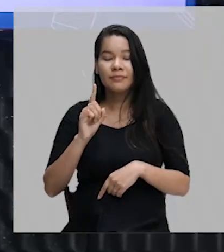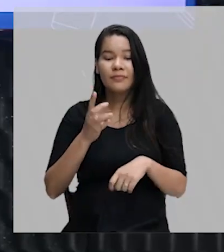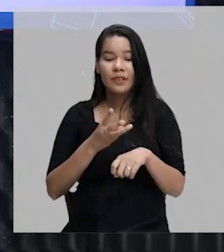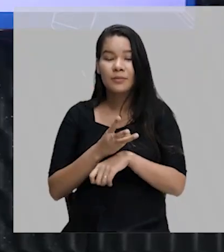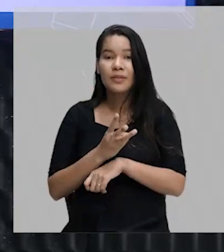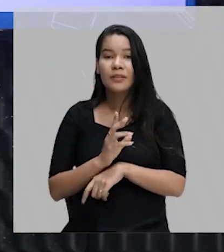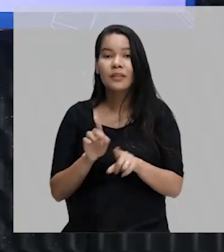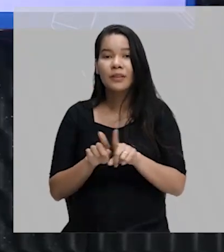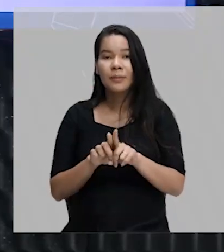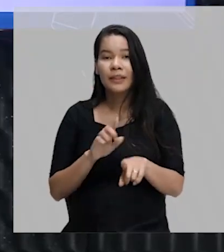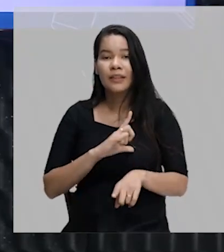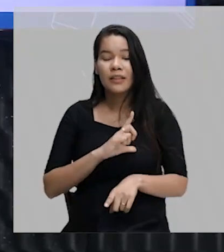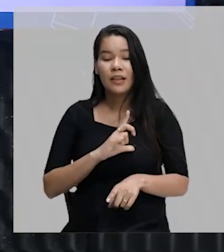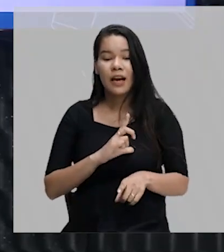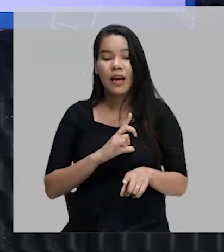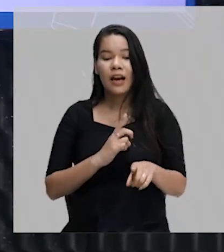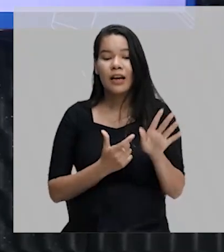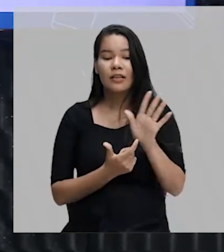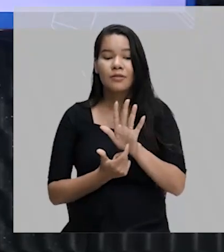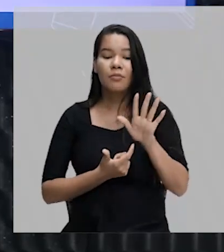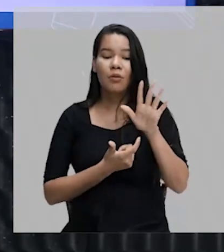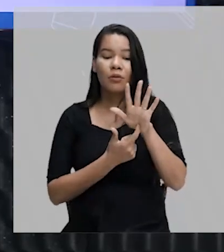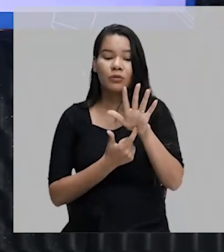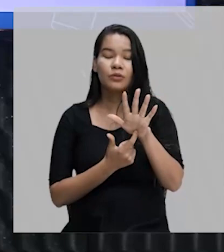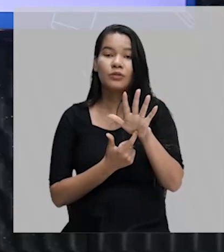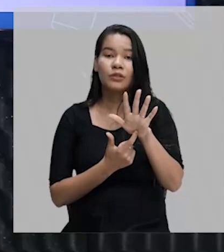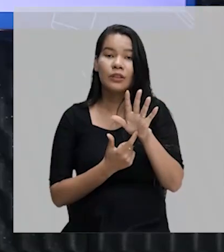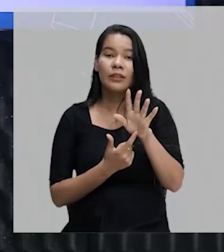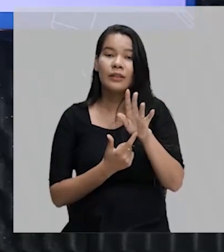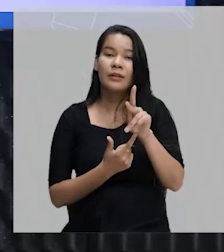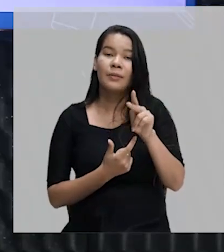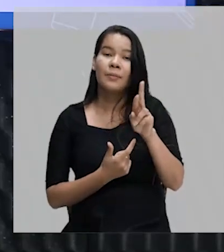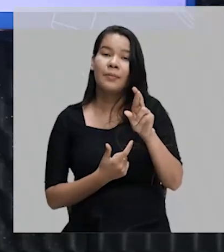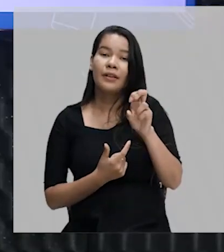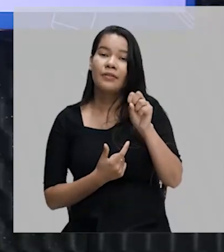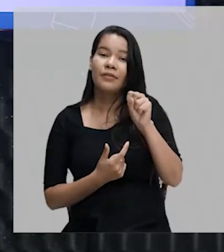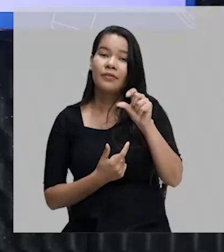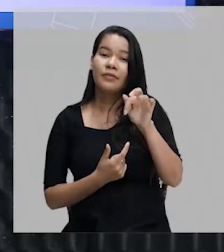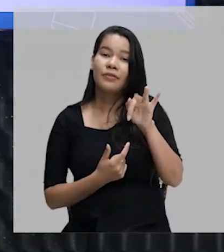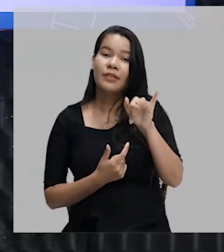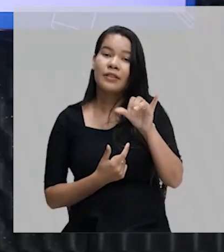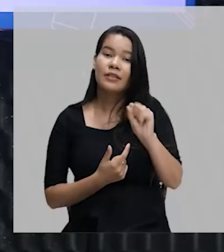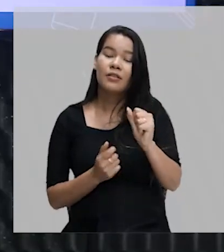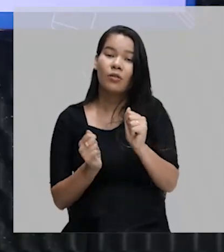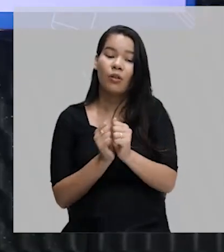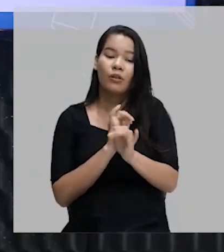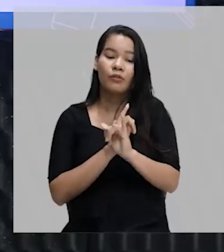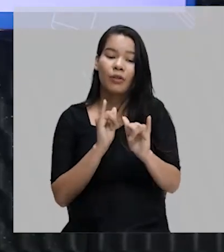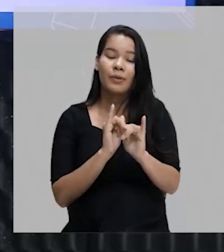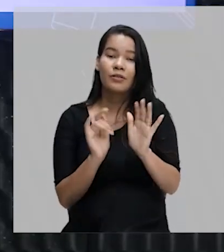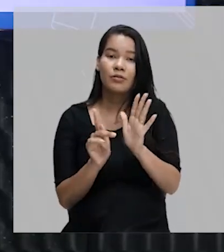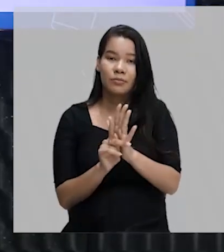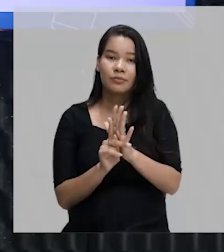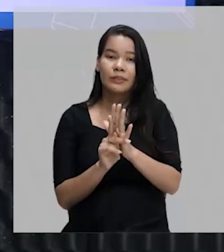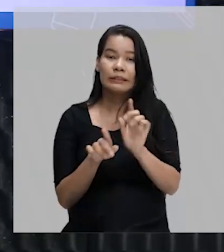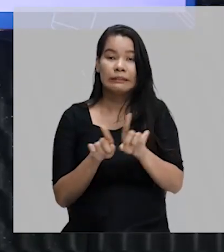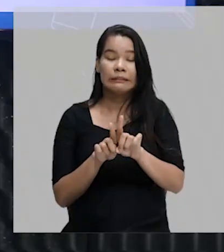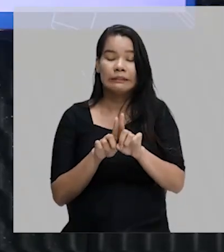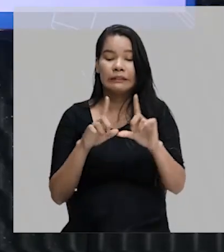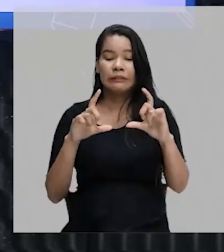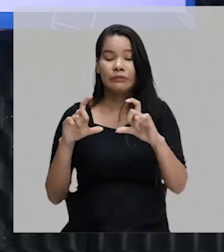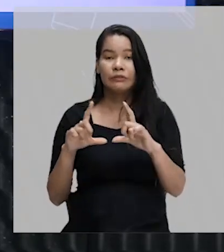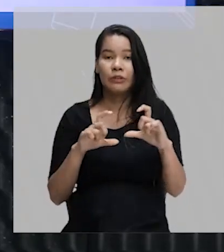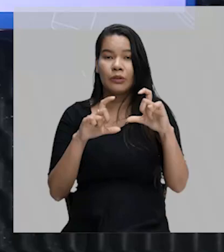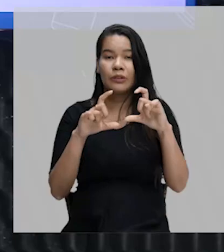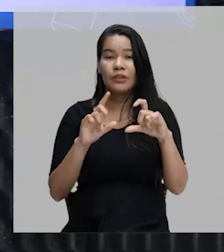mensagens, também a exposição de perfis com informações pessoais, fotos e as demais formas